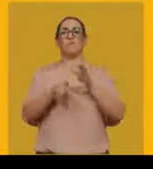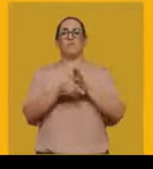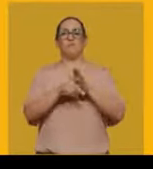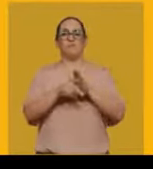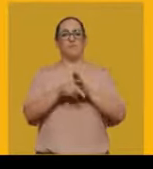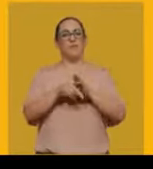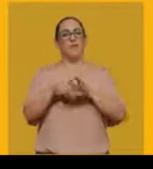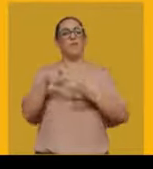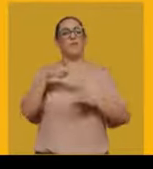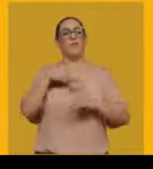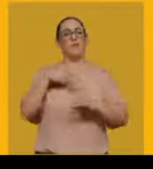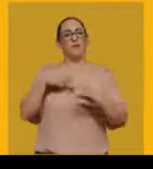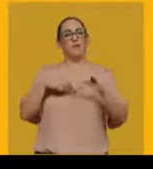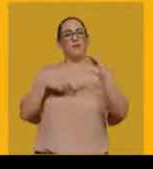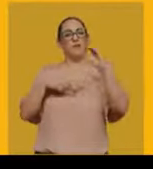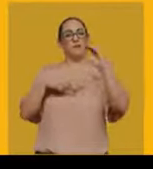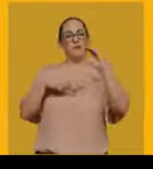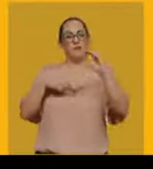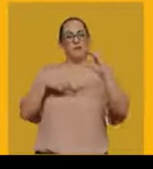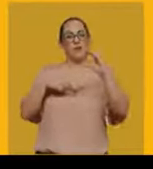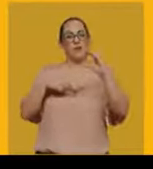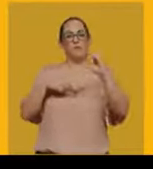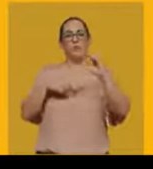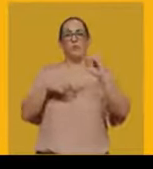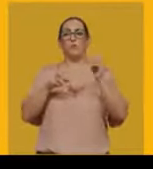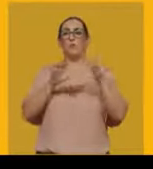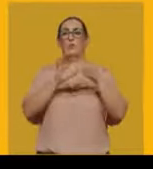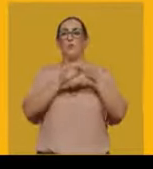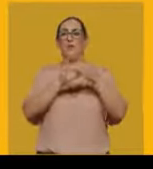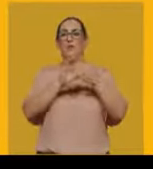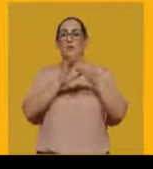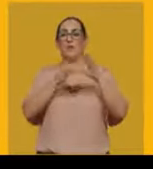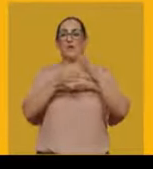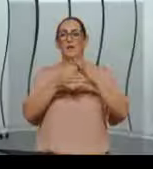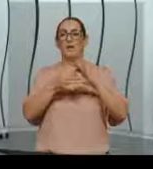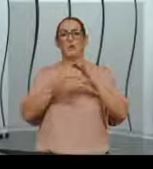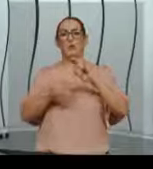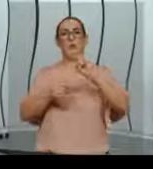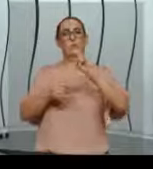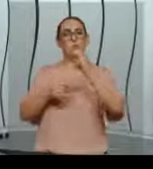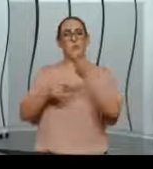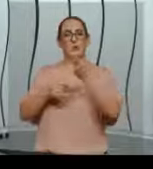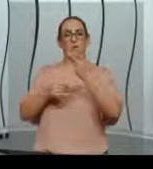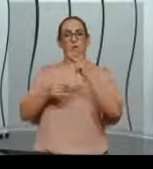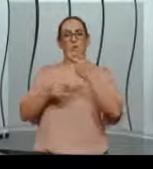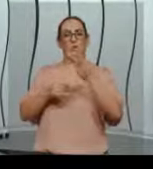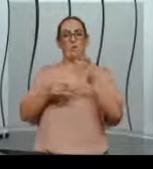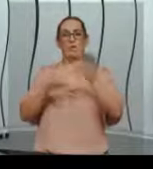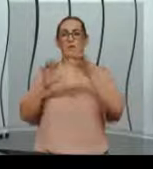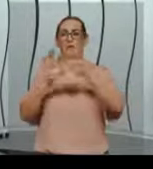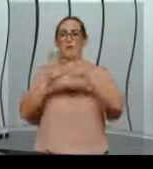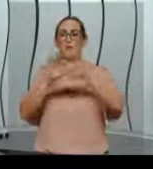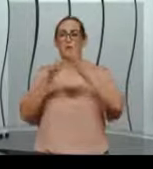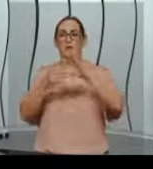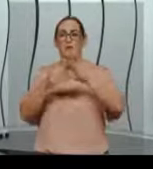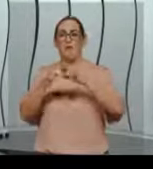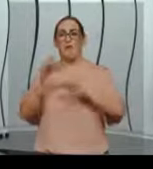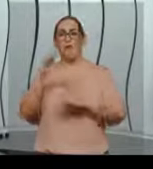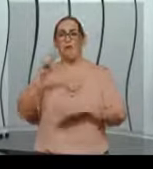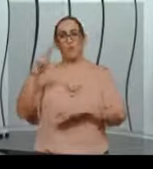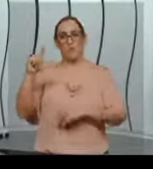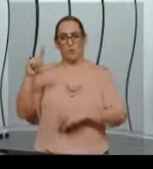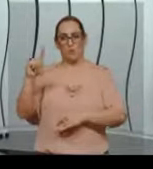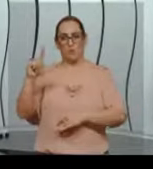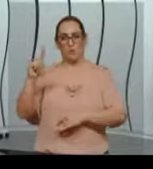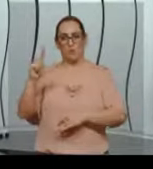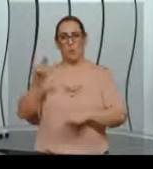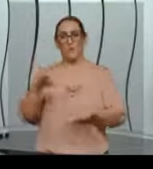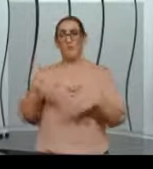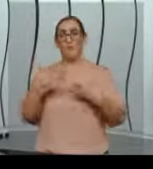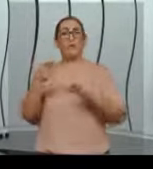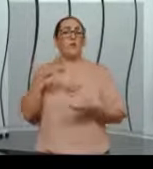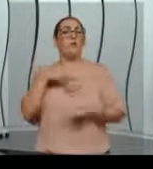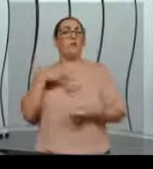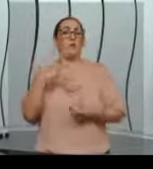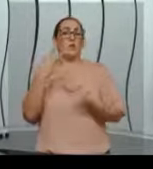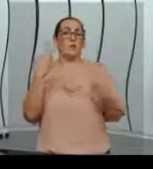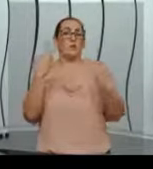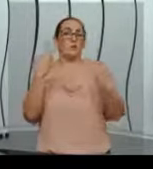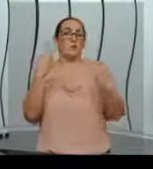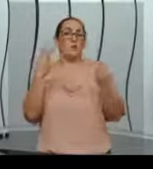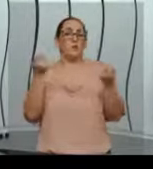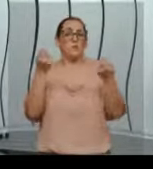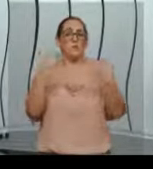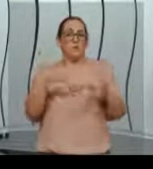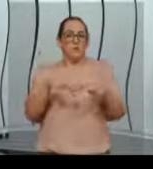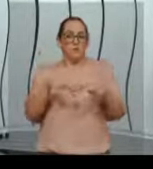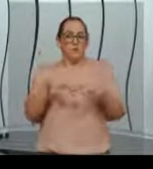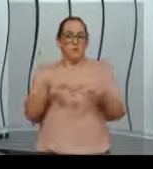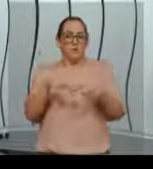hidrogênio e a um cloro. Então, aqui eu tenho as duas possibilidades, exatamente iguais aos meus modelos que eu mostrei